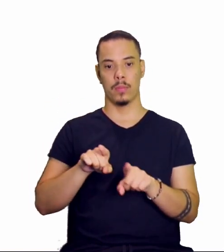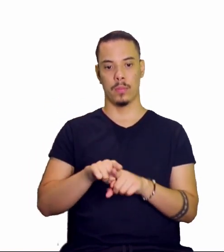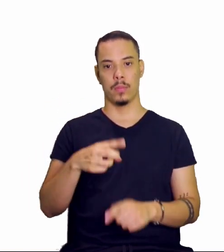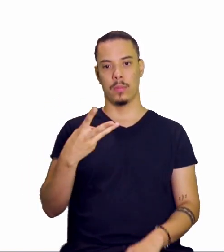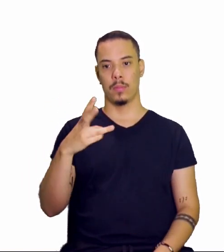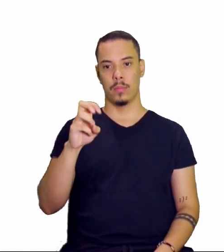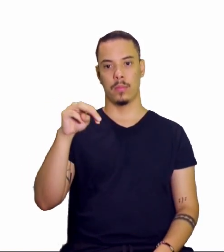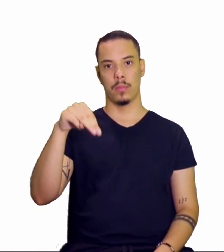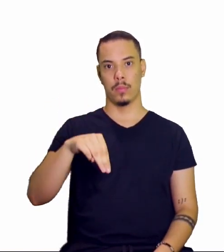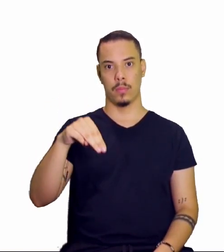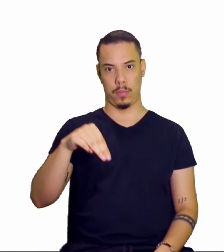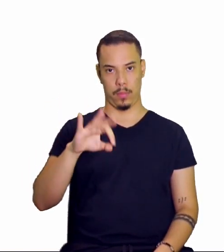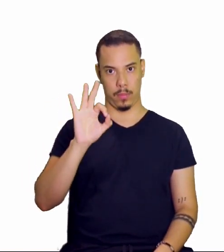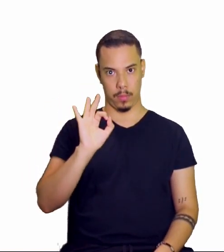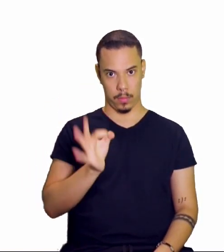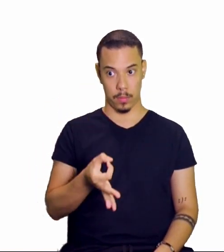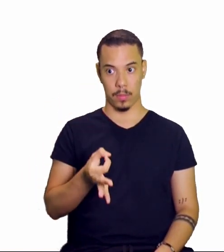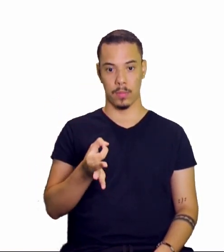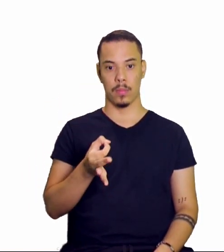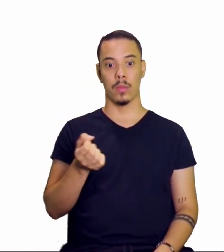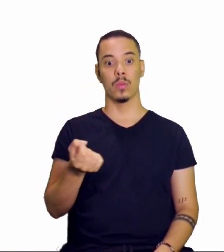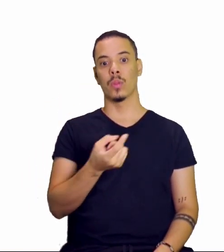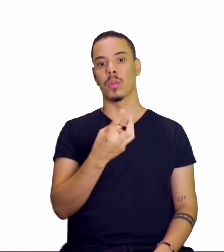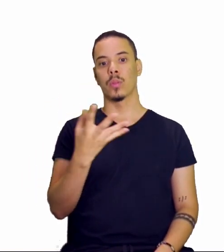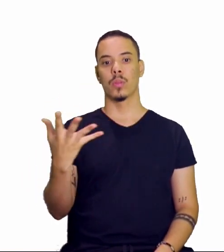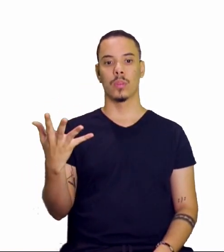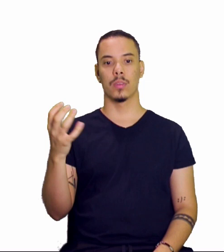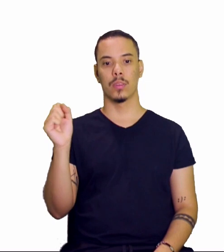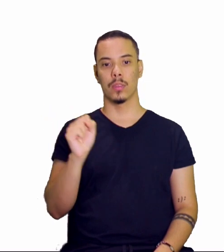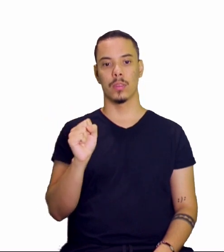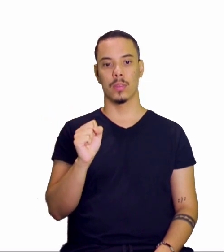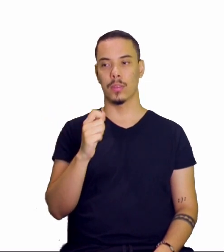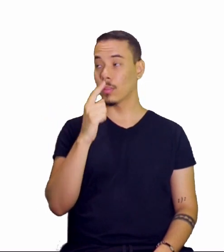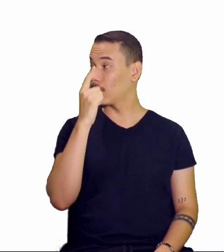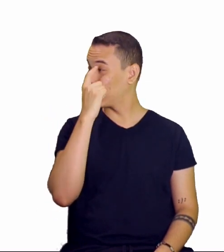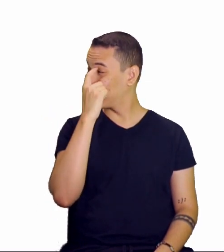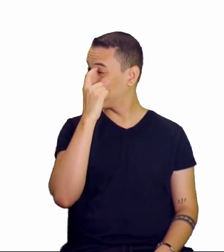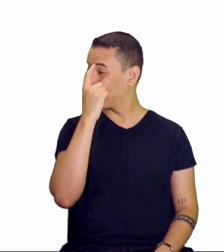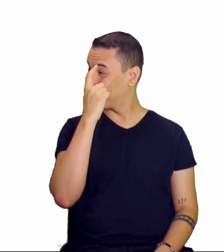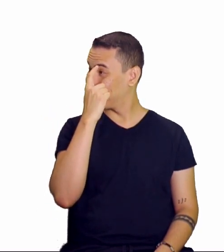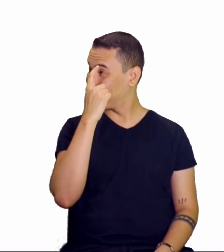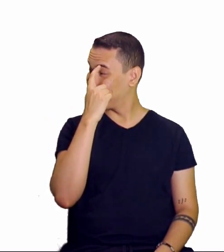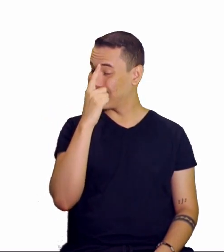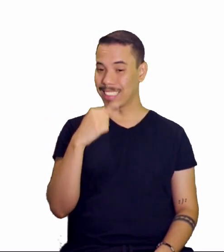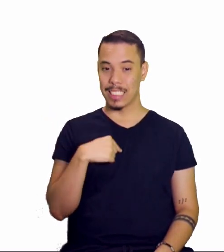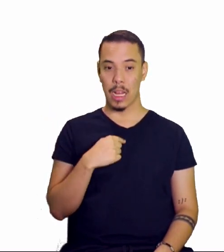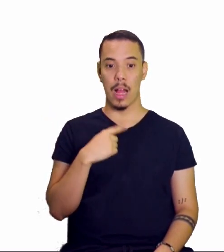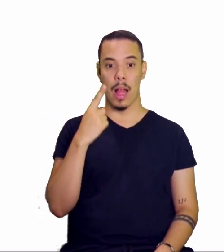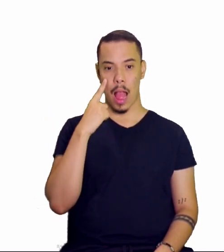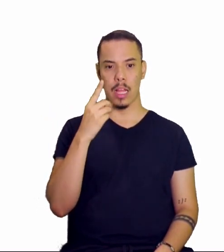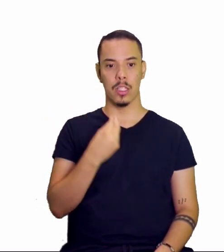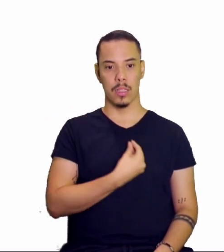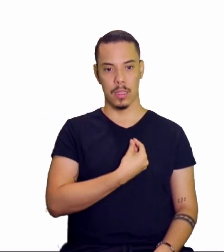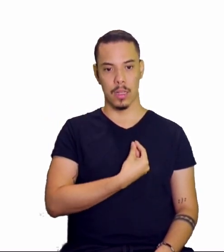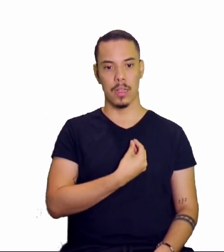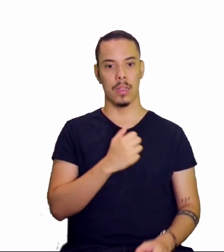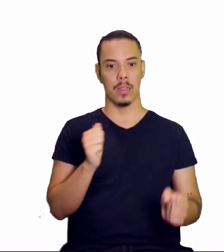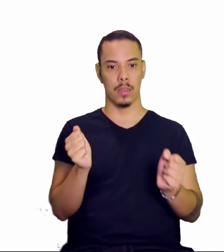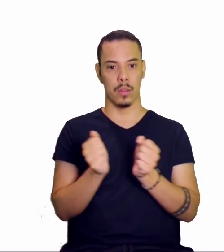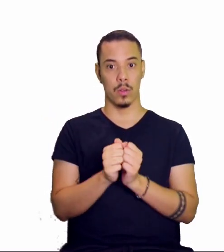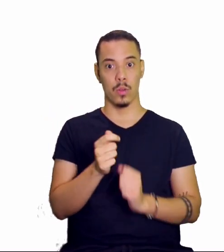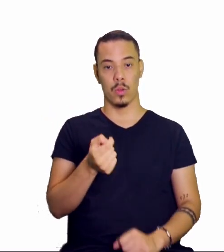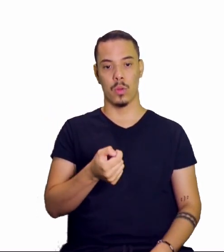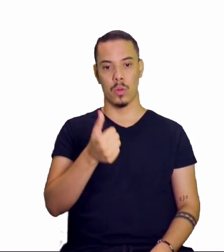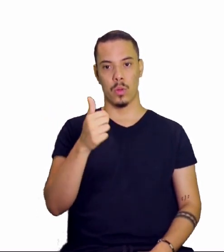35 minutos, né? Se nós formos ler... E quantos segundos, professora Adriz? Ai, peraí, olha já só. Já tá lá o miudinho. Já tá lá o grandão lá, hein?